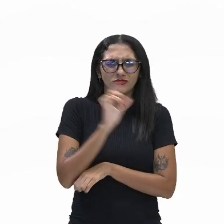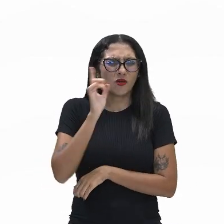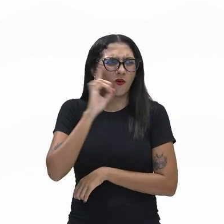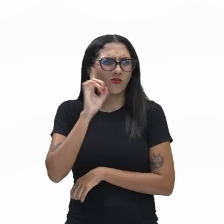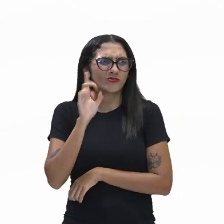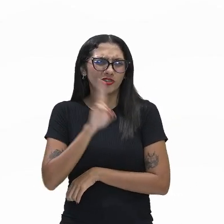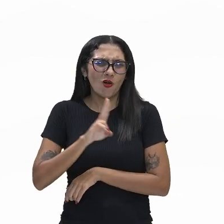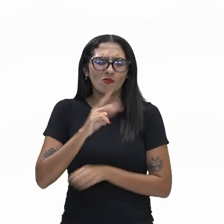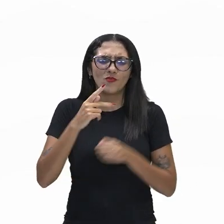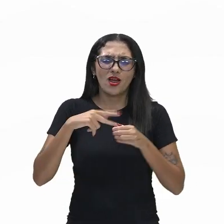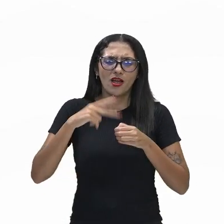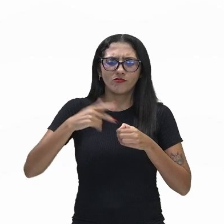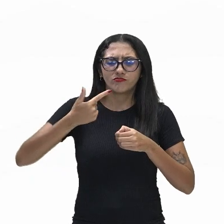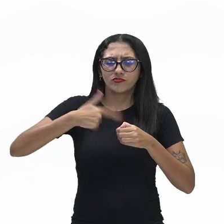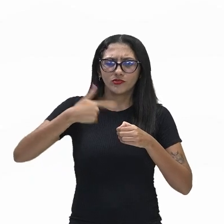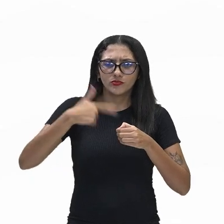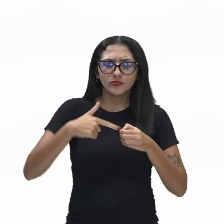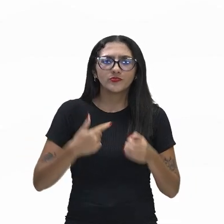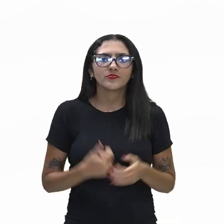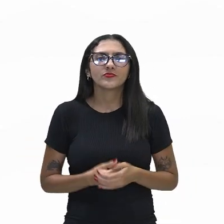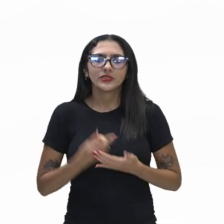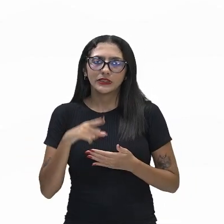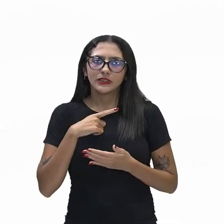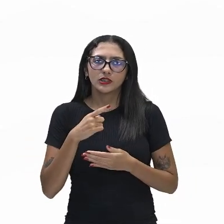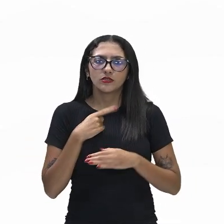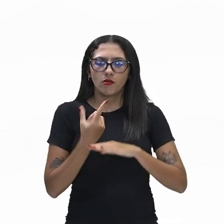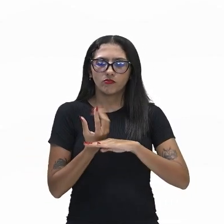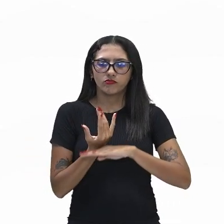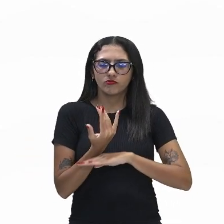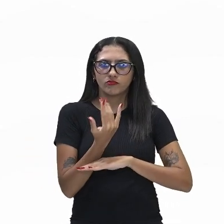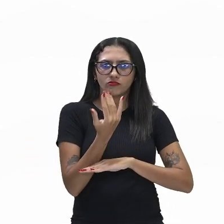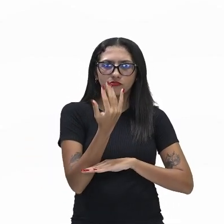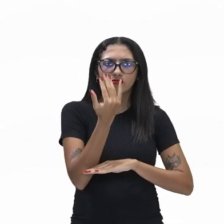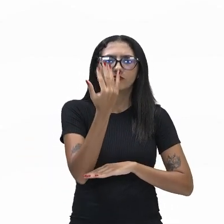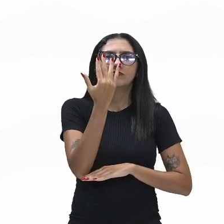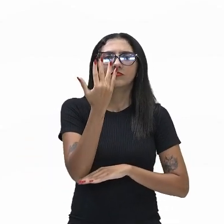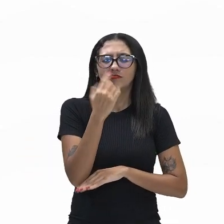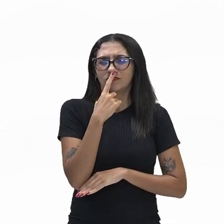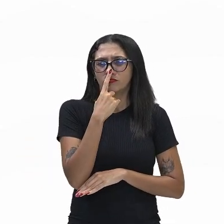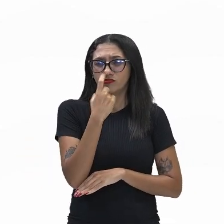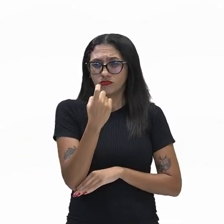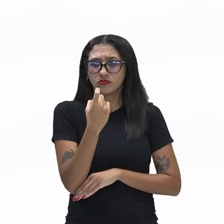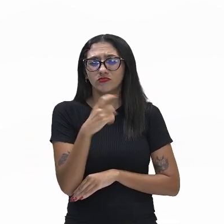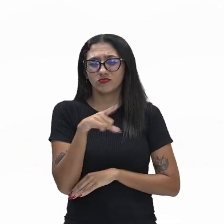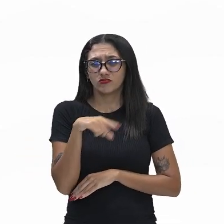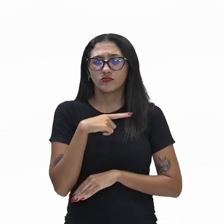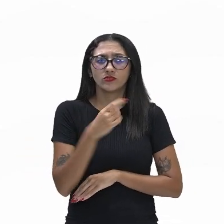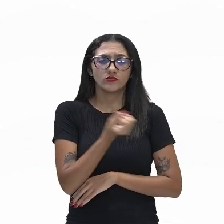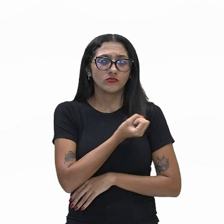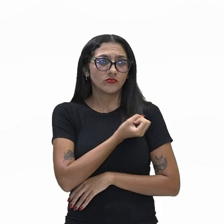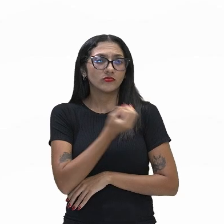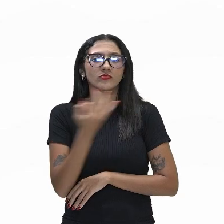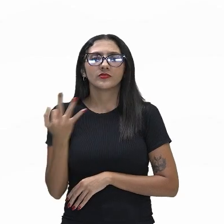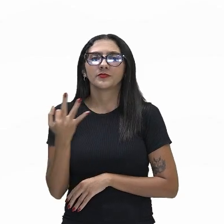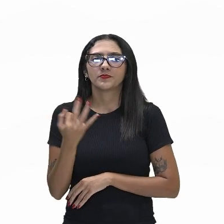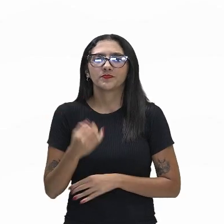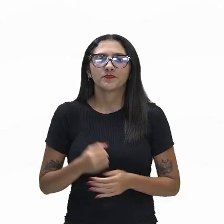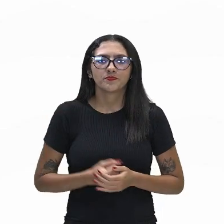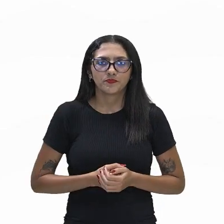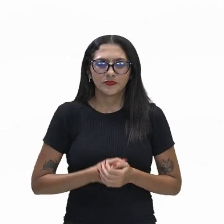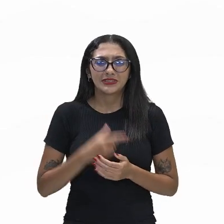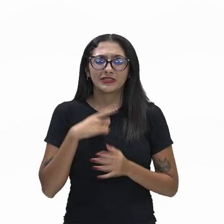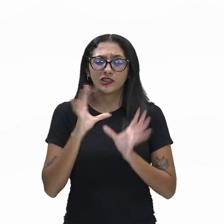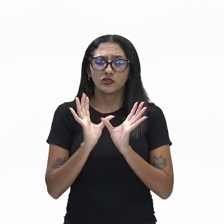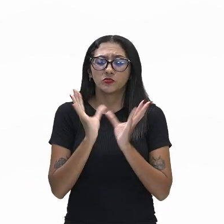combustíveis, levam aí a essa queima de combustíveis fósseis em grande quantidade. Emissão excessiva de poluentes